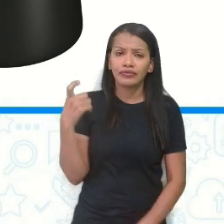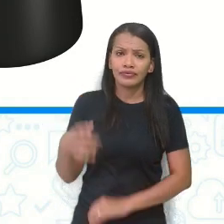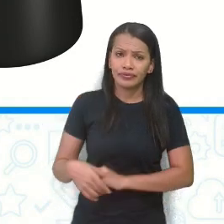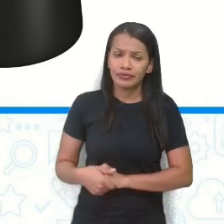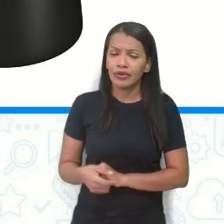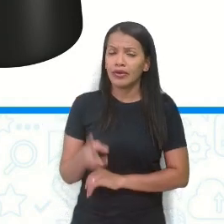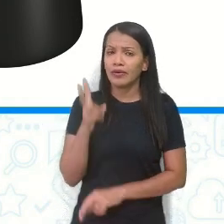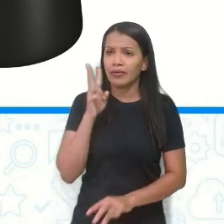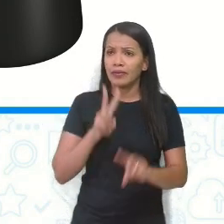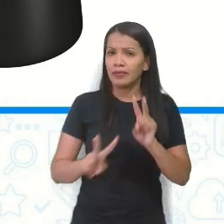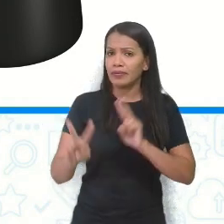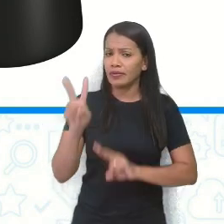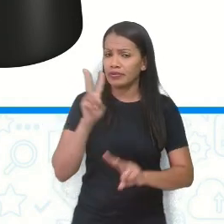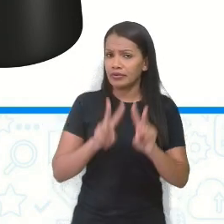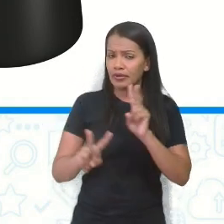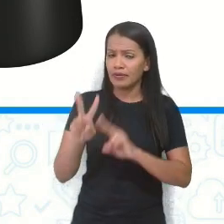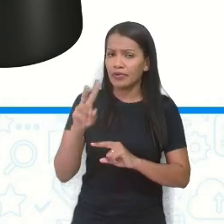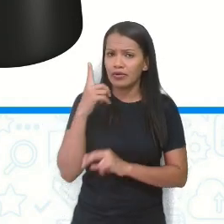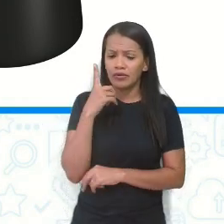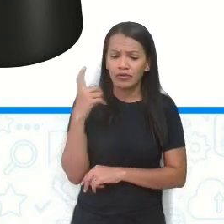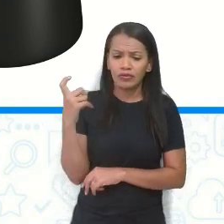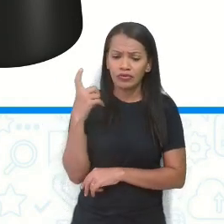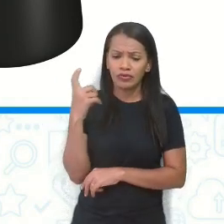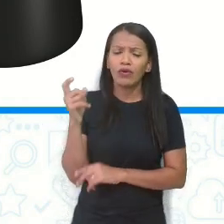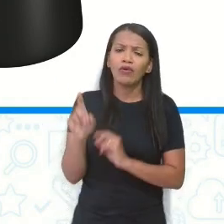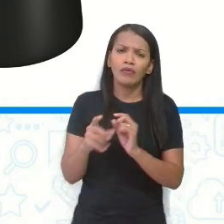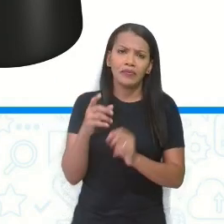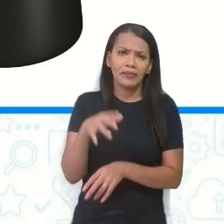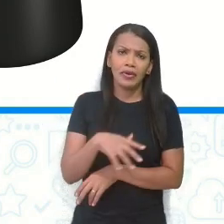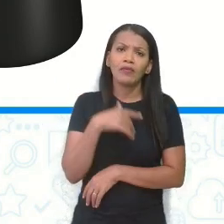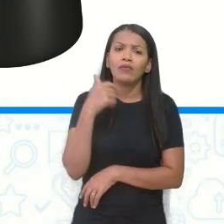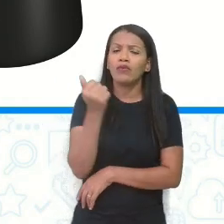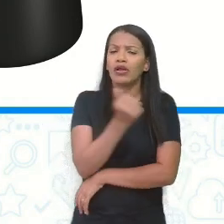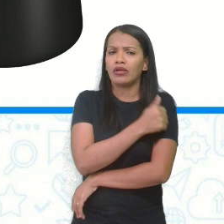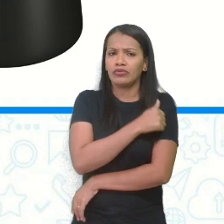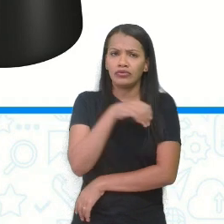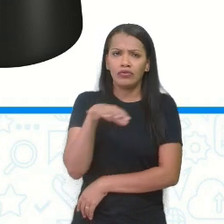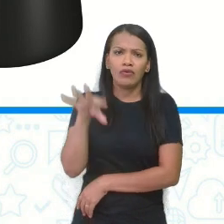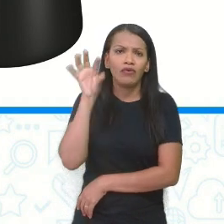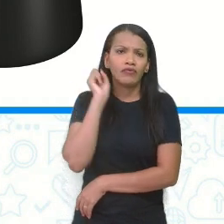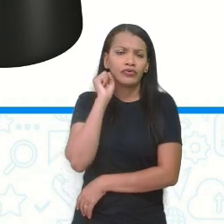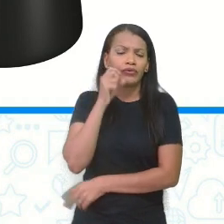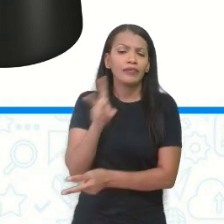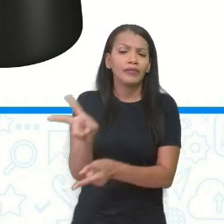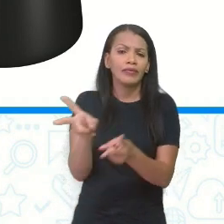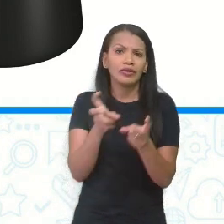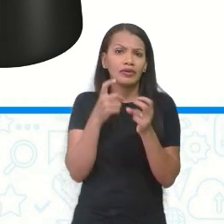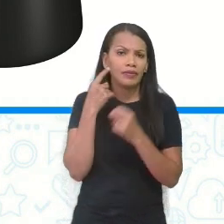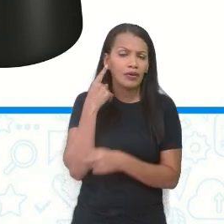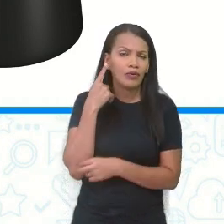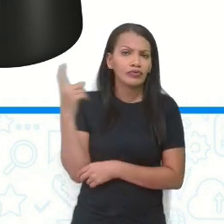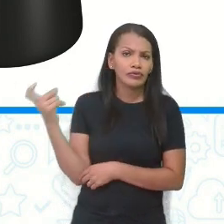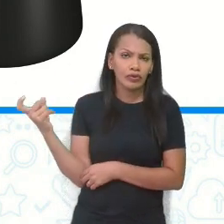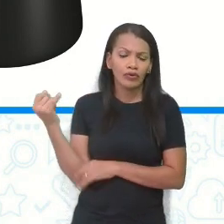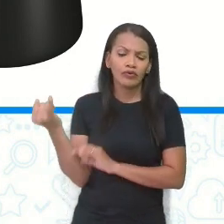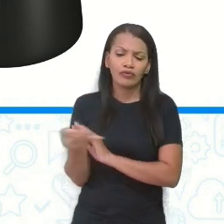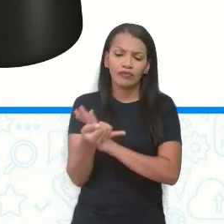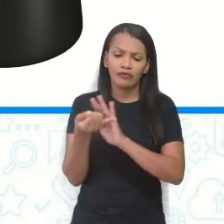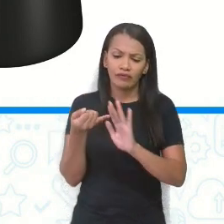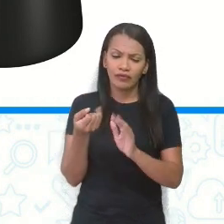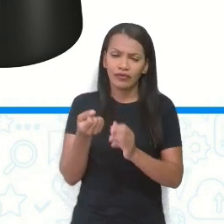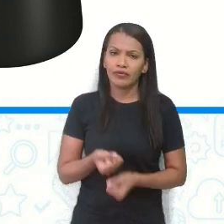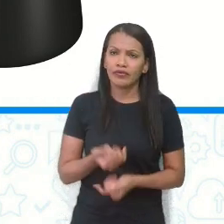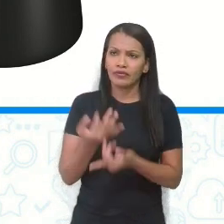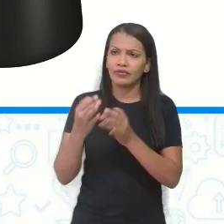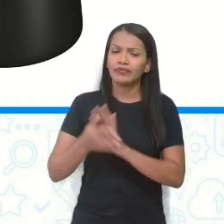sonoridade, observando todos os sonzinhos que eu apresento em cada verso de um poema, tá?